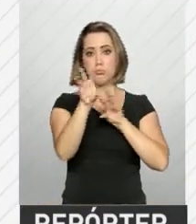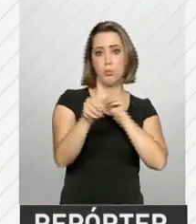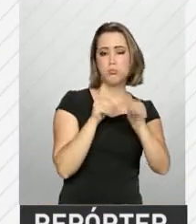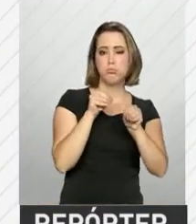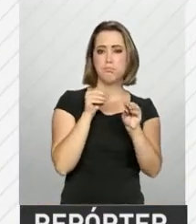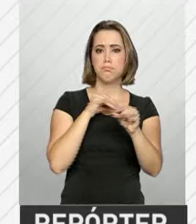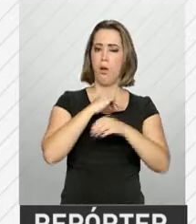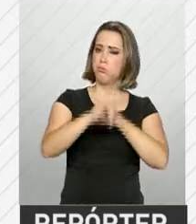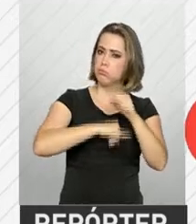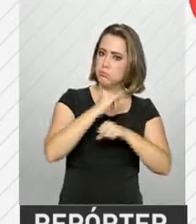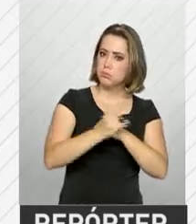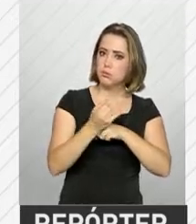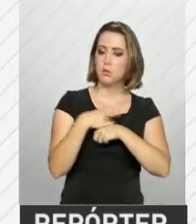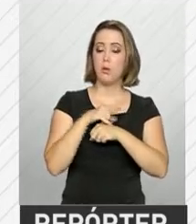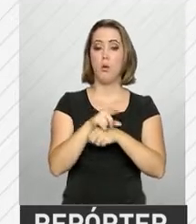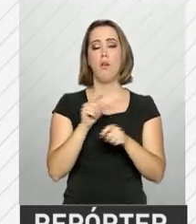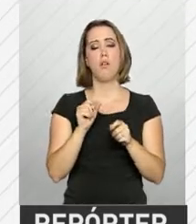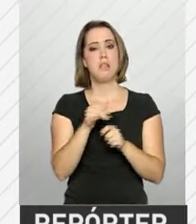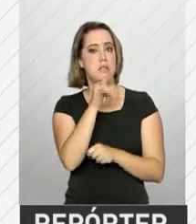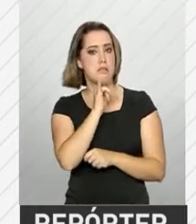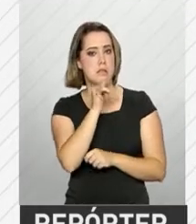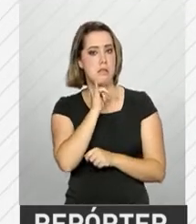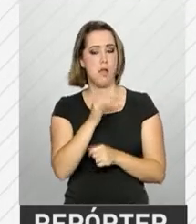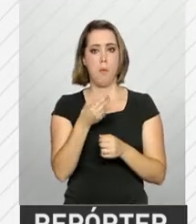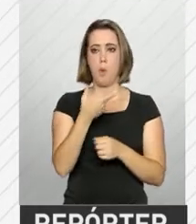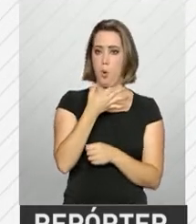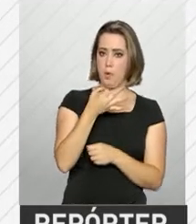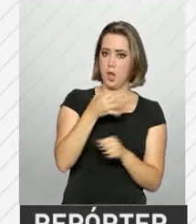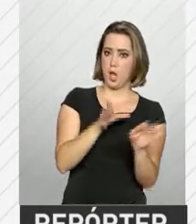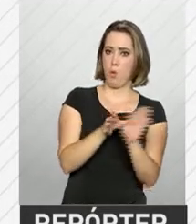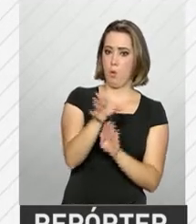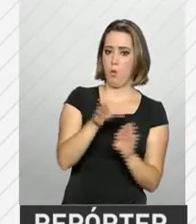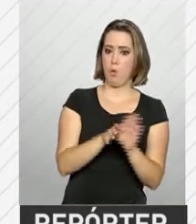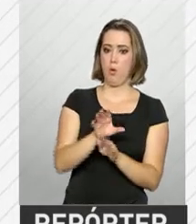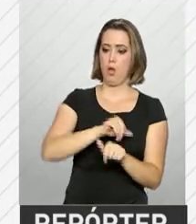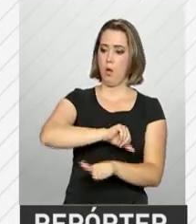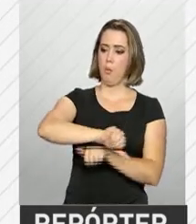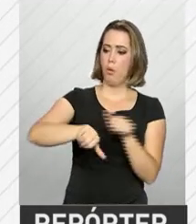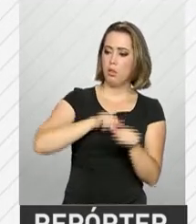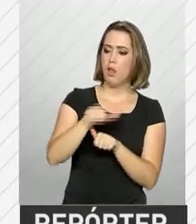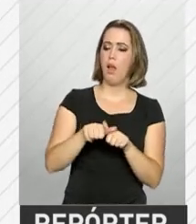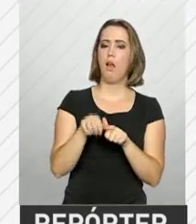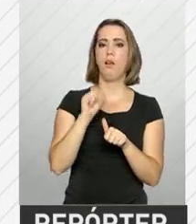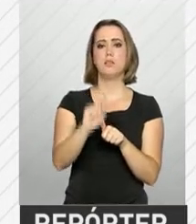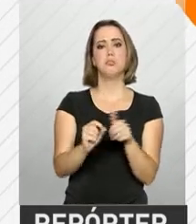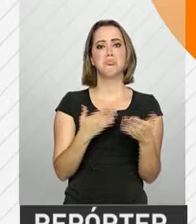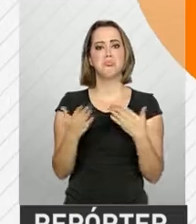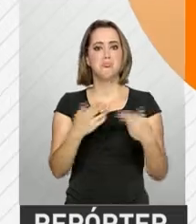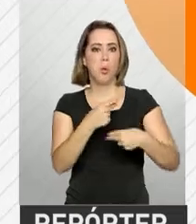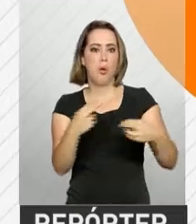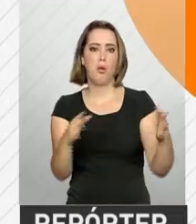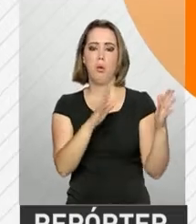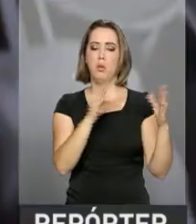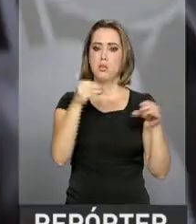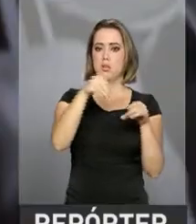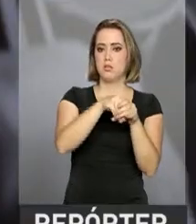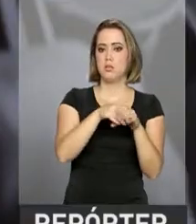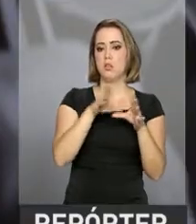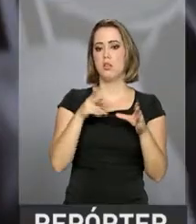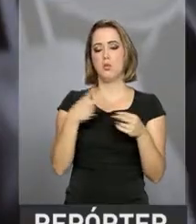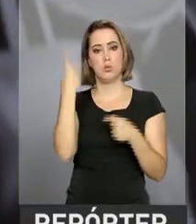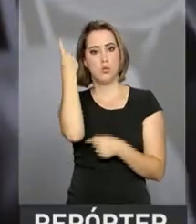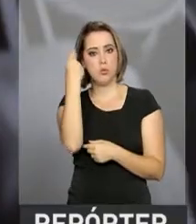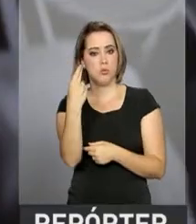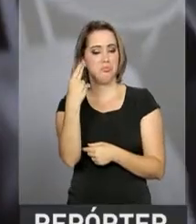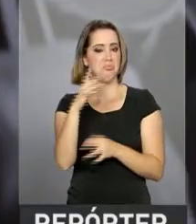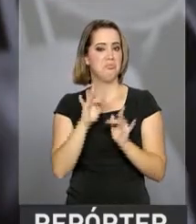o dispositivo sugere ações, atuando para, por exemplo, mudar algo no ambiente de forma automatizada. Cada vez